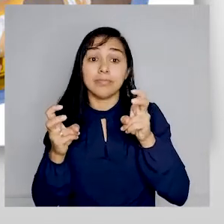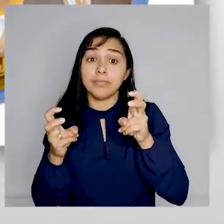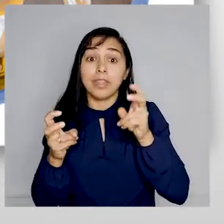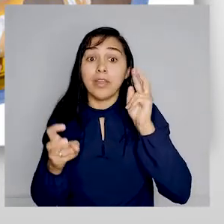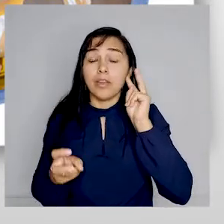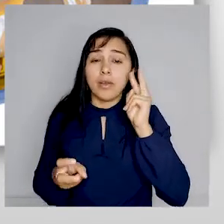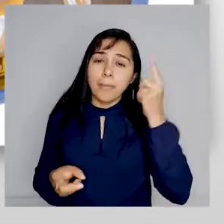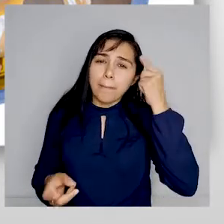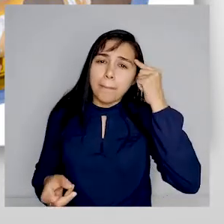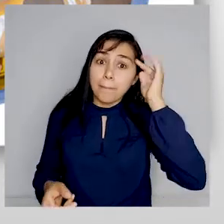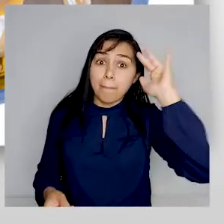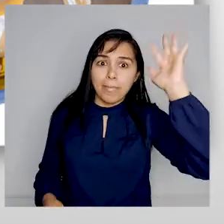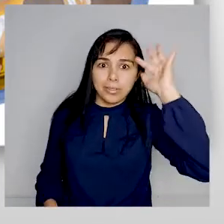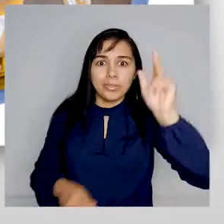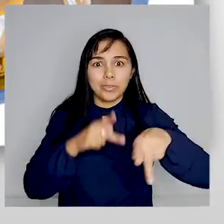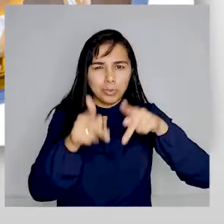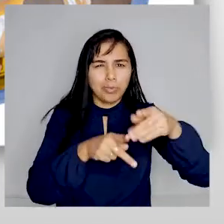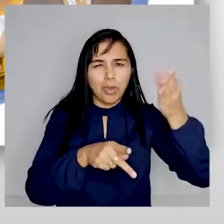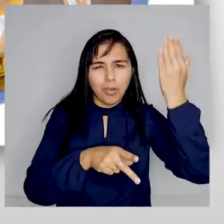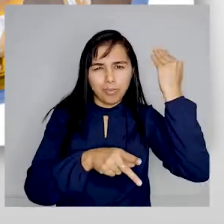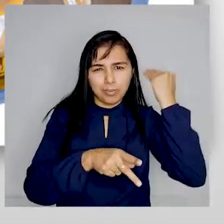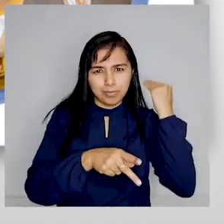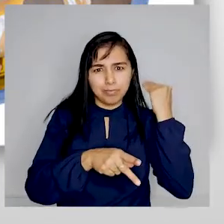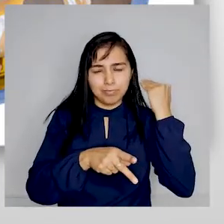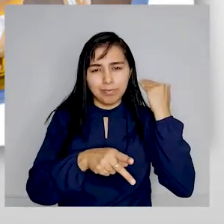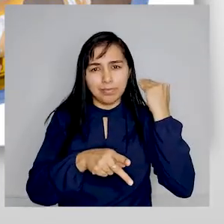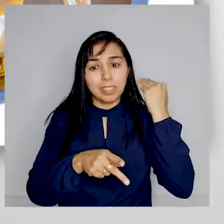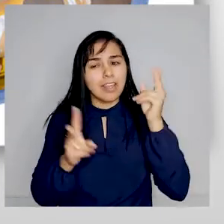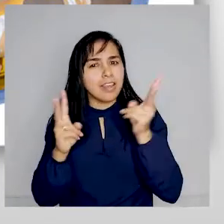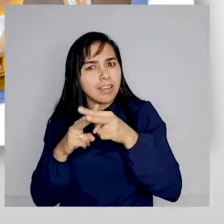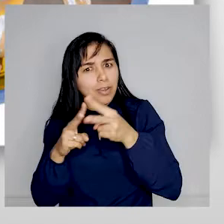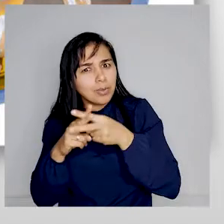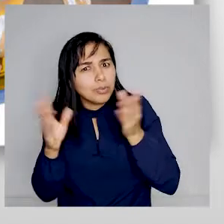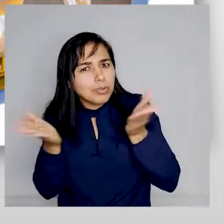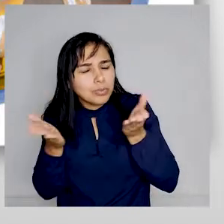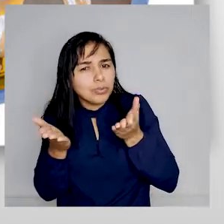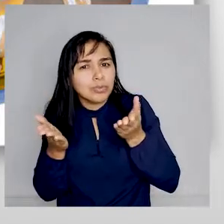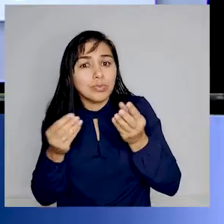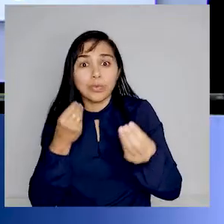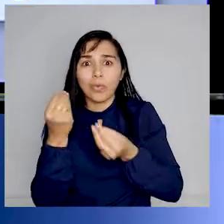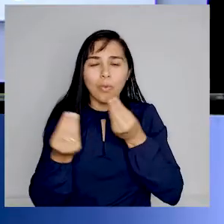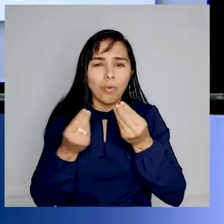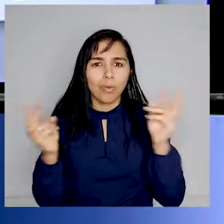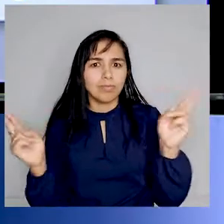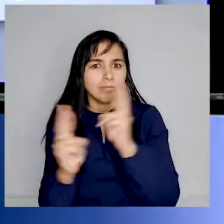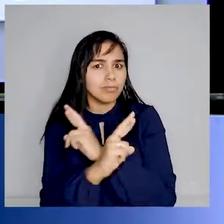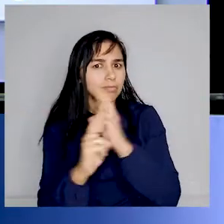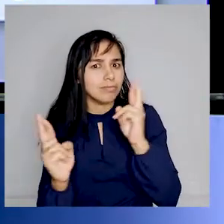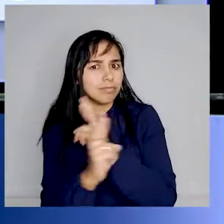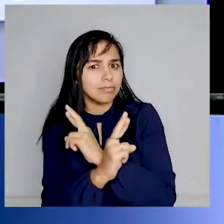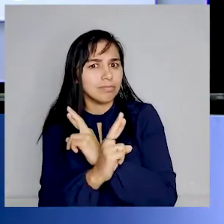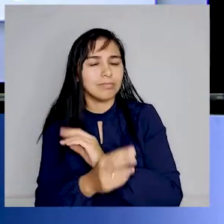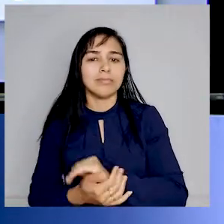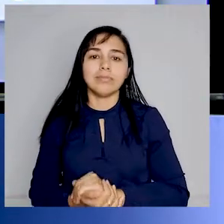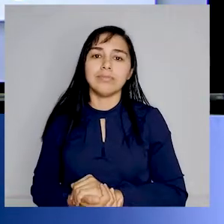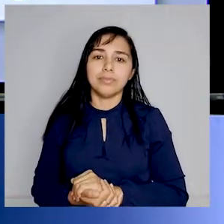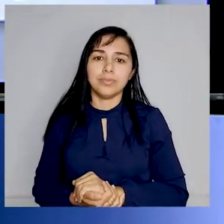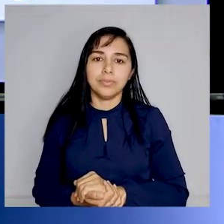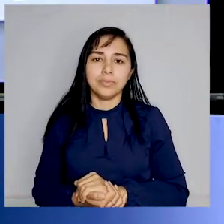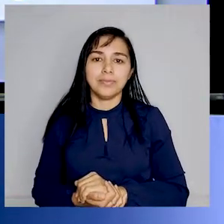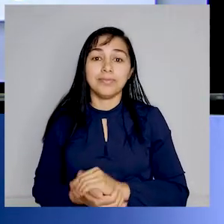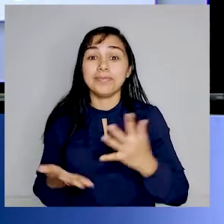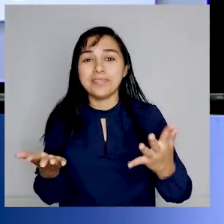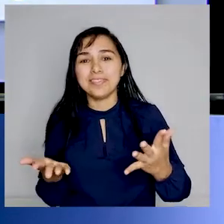nossos antepassados, de que maneira as lutas elas têm uma relação? Qual é a relação que ela consegue obter ali com os nossos